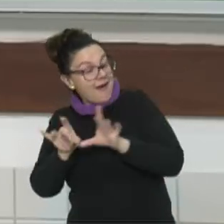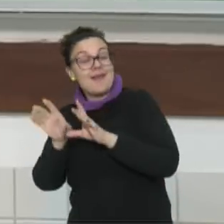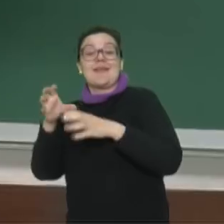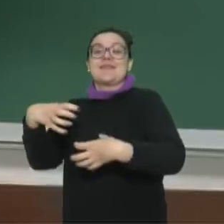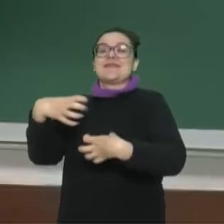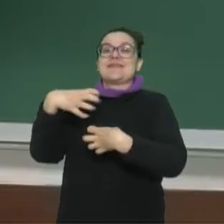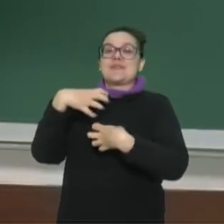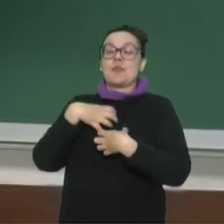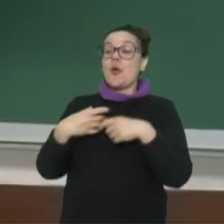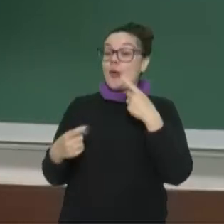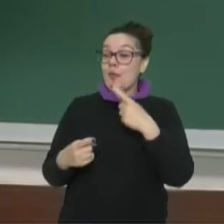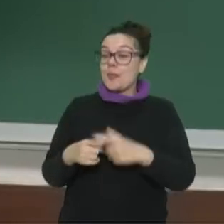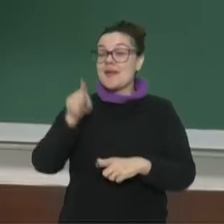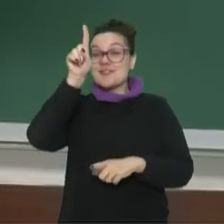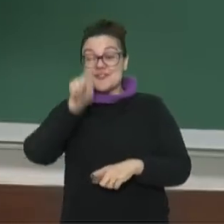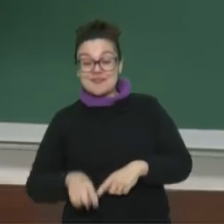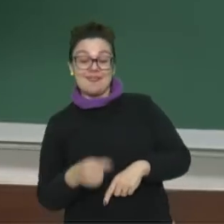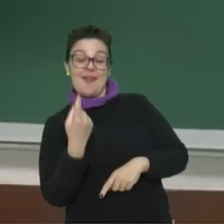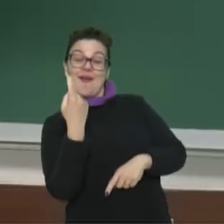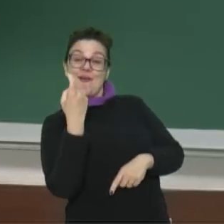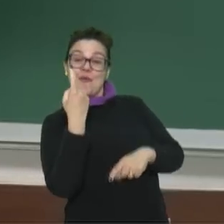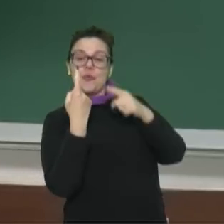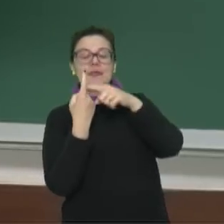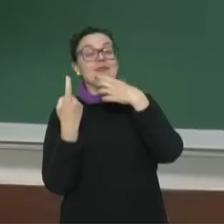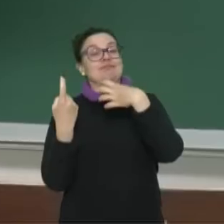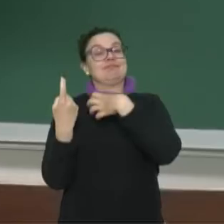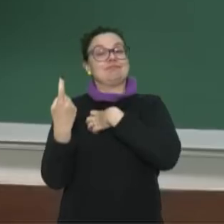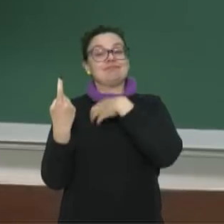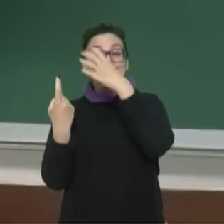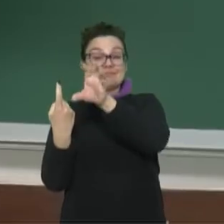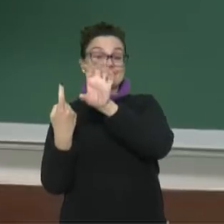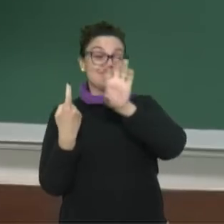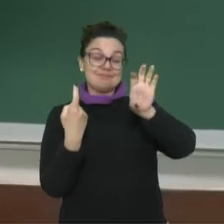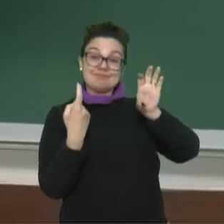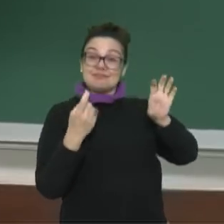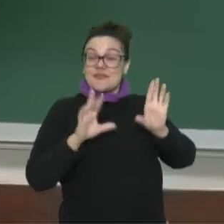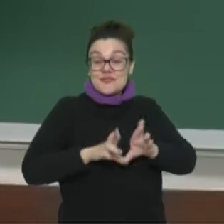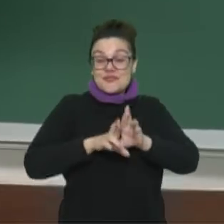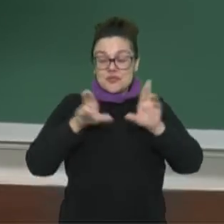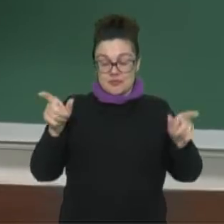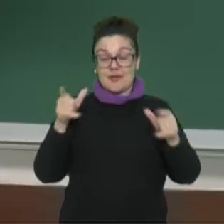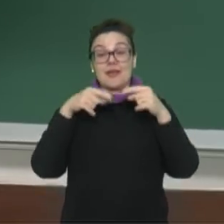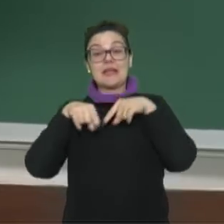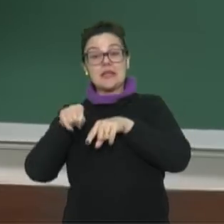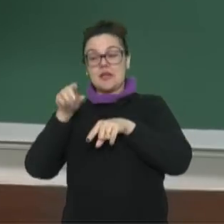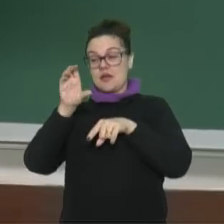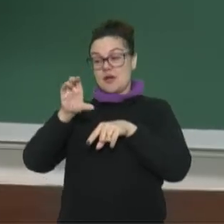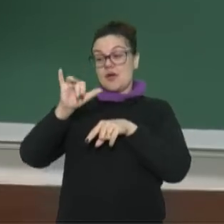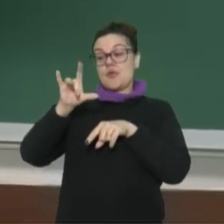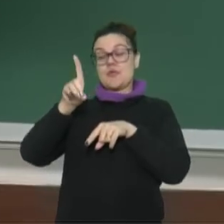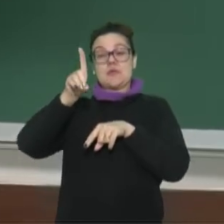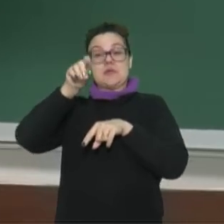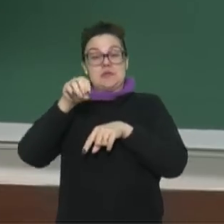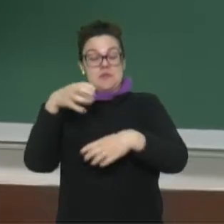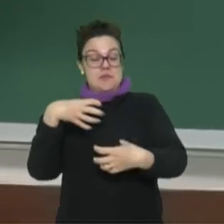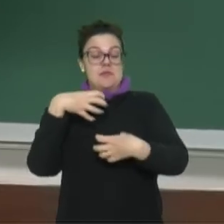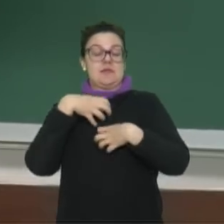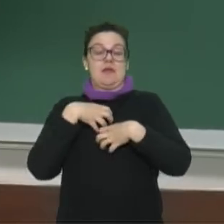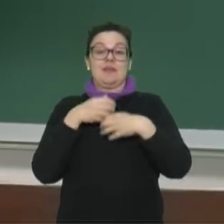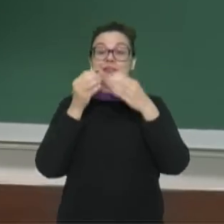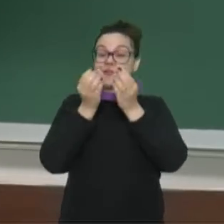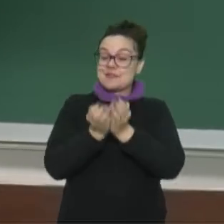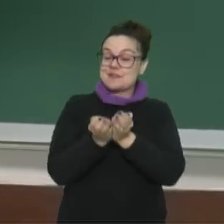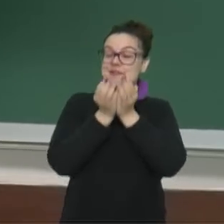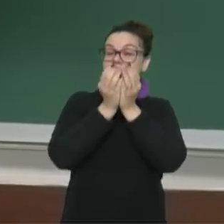porque somos seres únicos, né? E cada um vai sentir do seu jeitinho. Então, o Zildo também propõe esse sentir, o navegar em